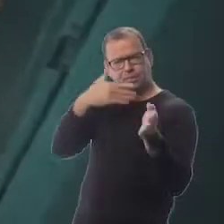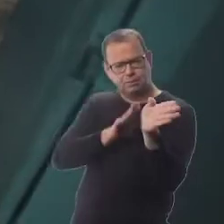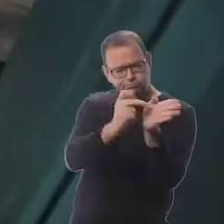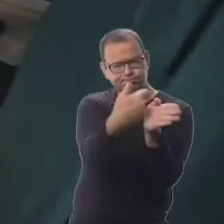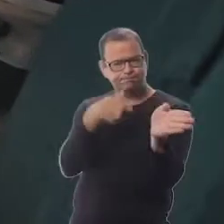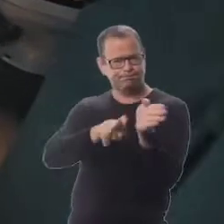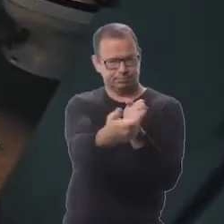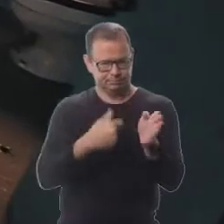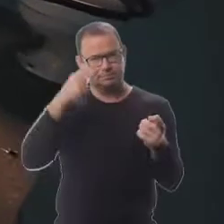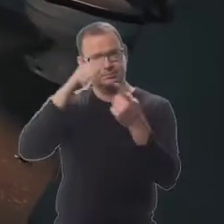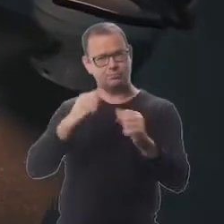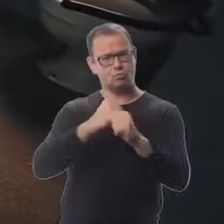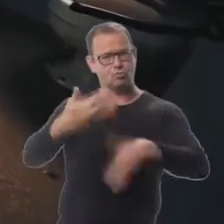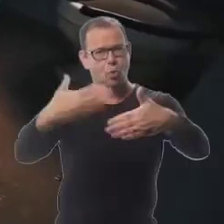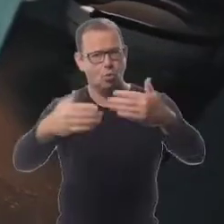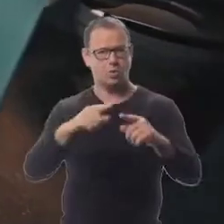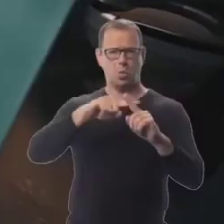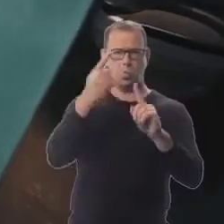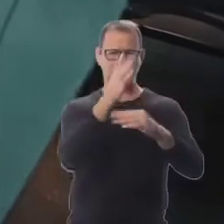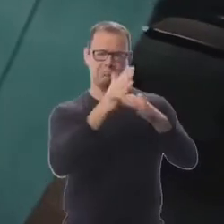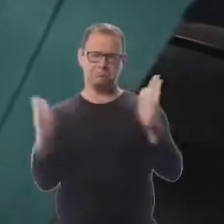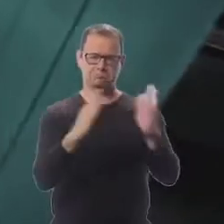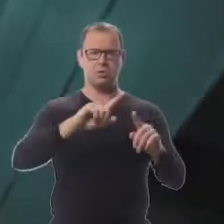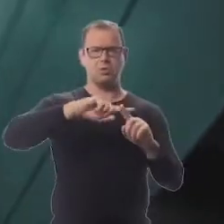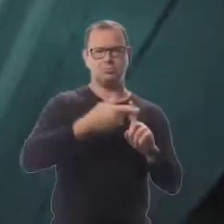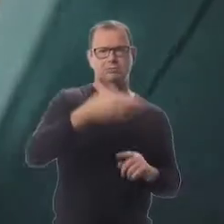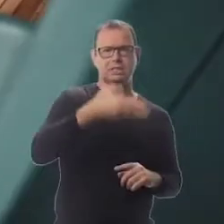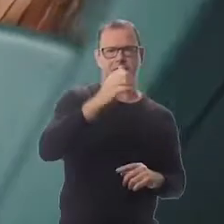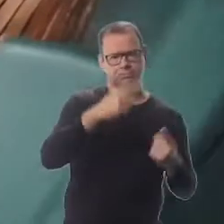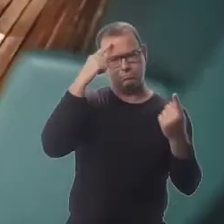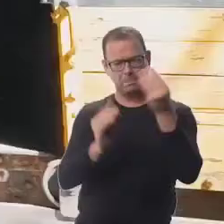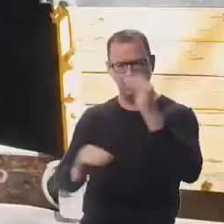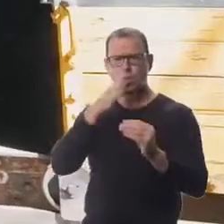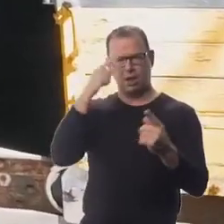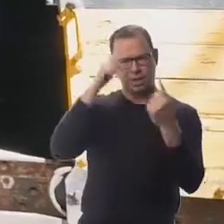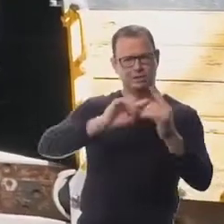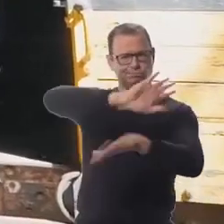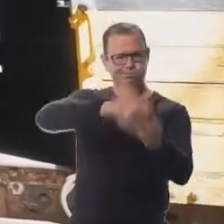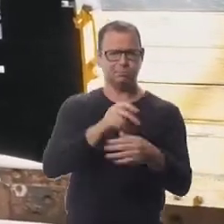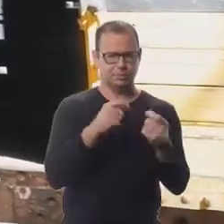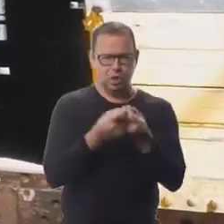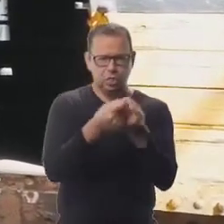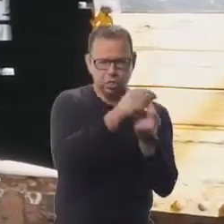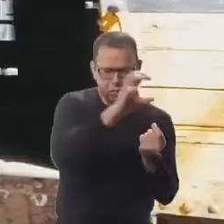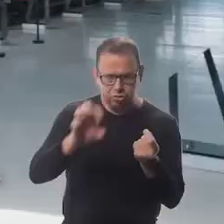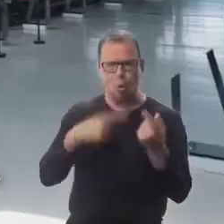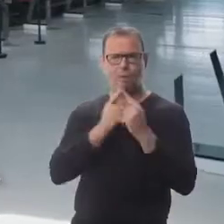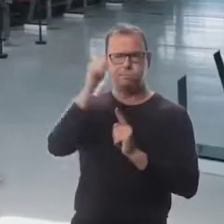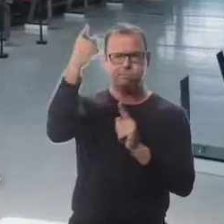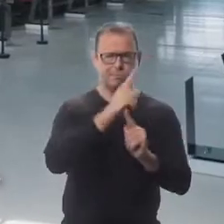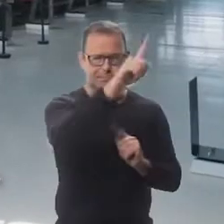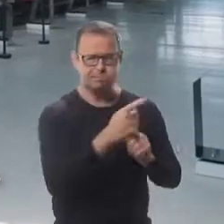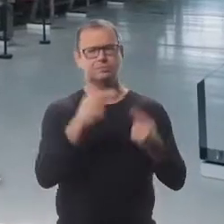ativo até meio da década de 1970, fizeram comboios mistos, regionais e tramvias nas linhas do Minho e Douro,